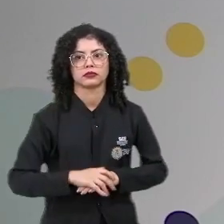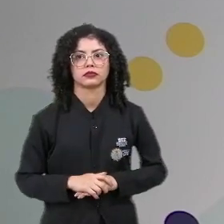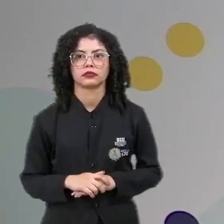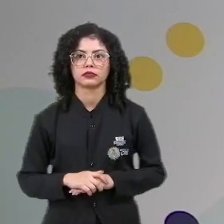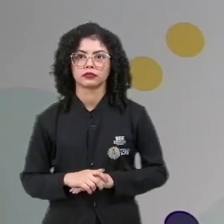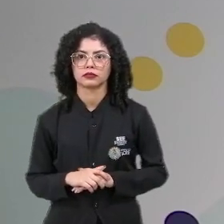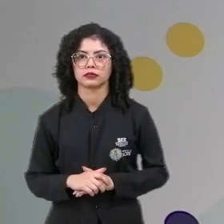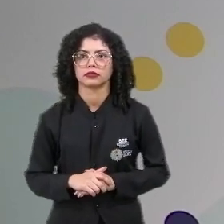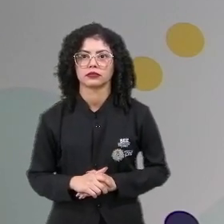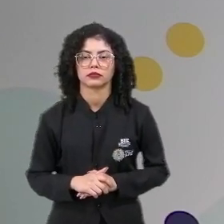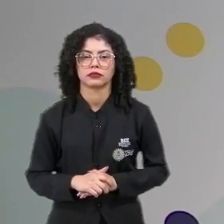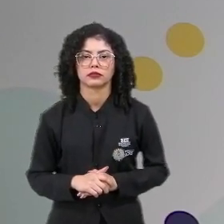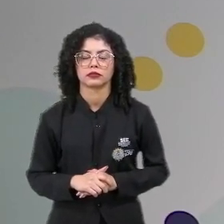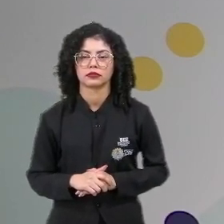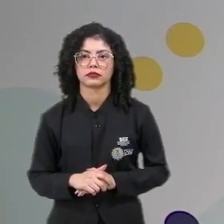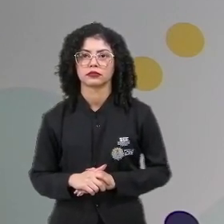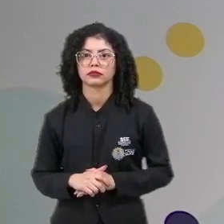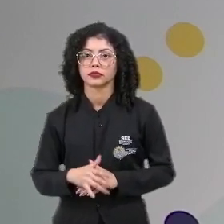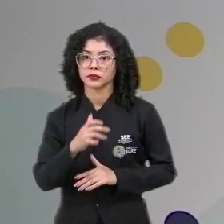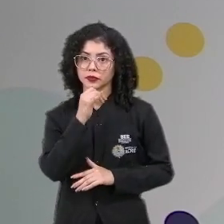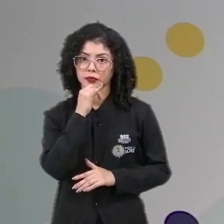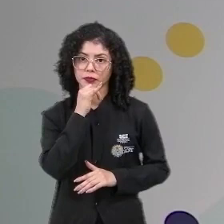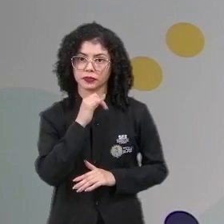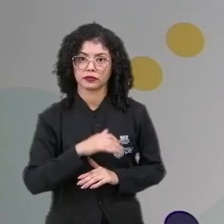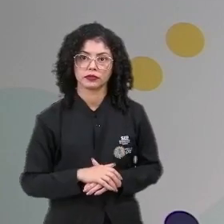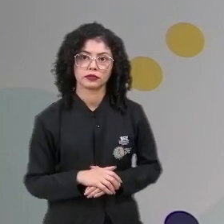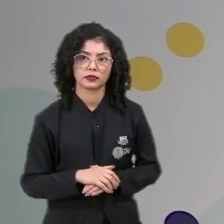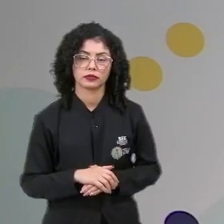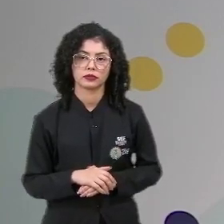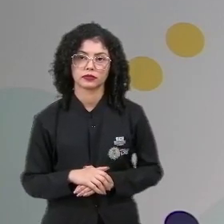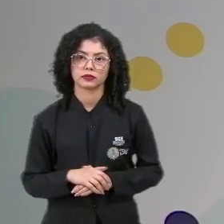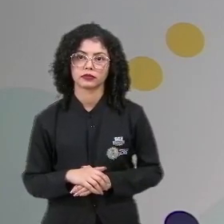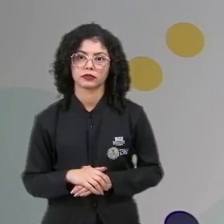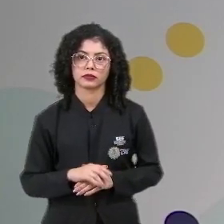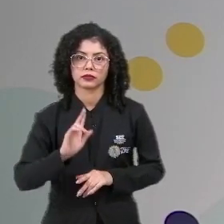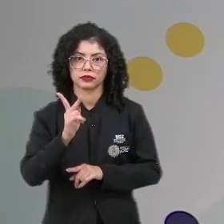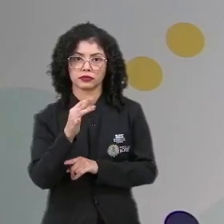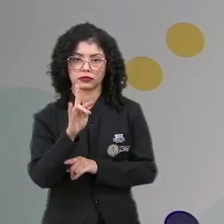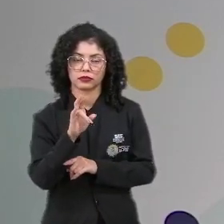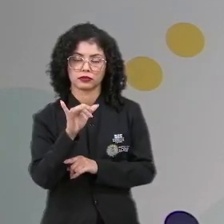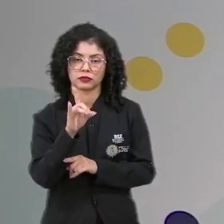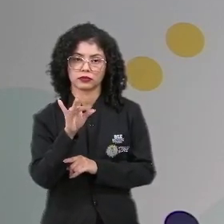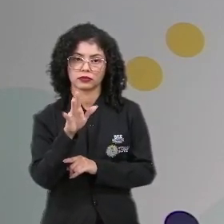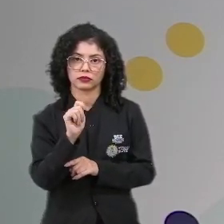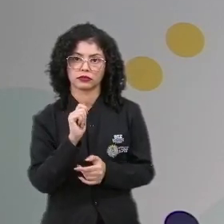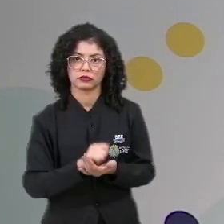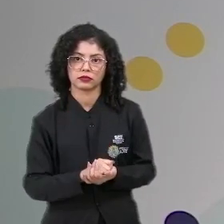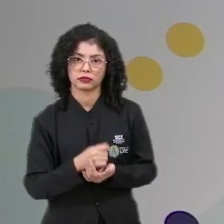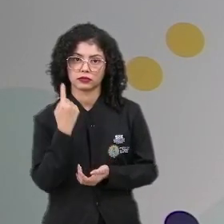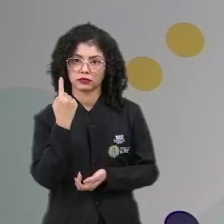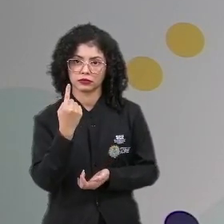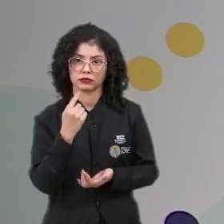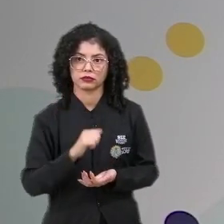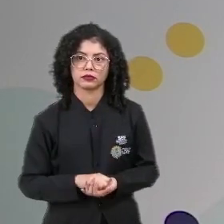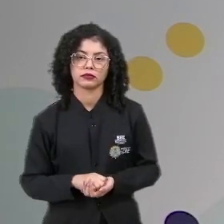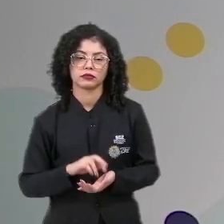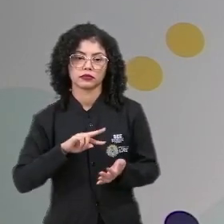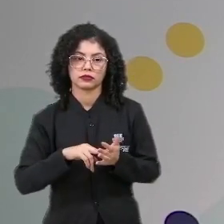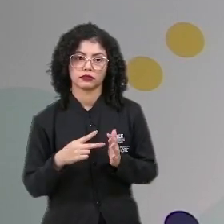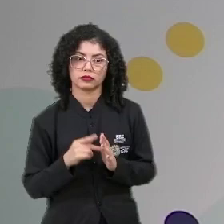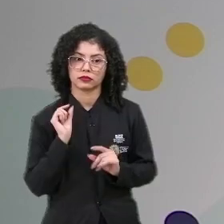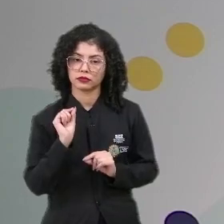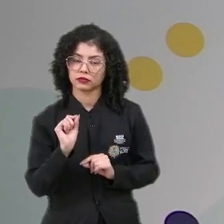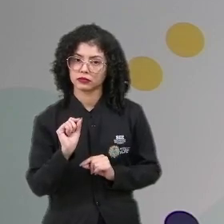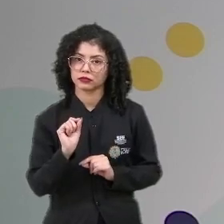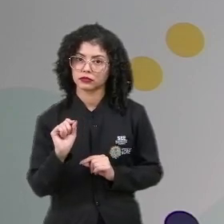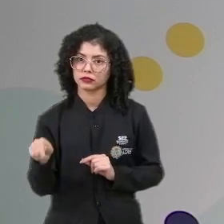elétrons daquele elemento químico. Por exemplo, o hidrogênio, ele tem número atômico igual a 1. Isso quer dizer que